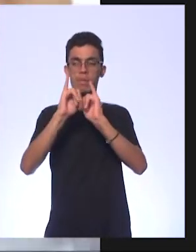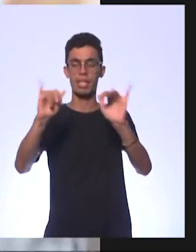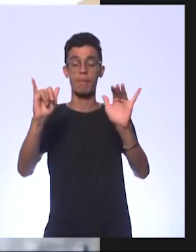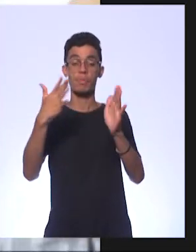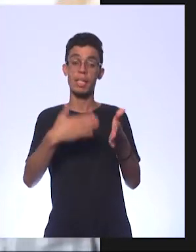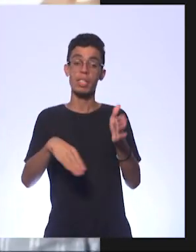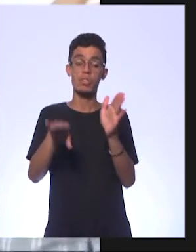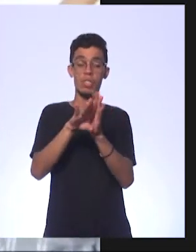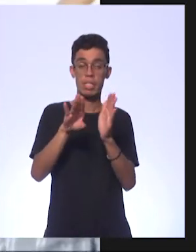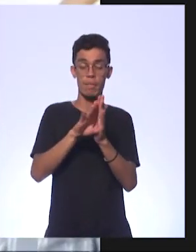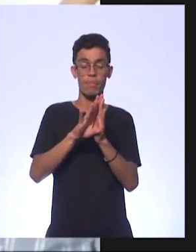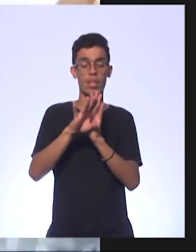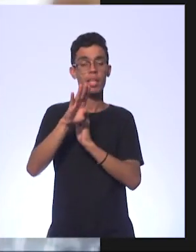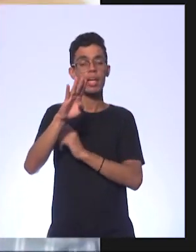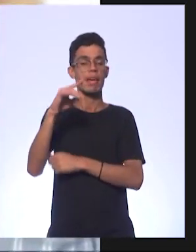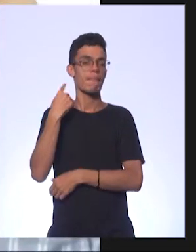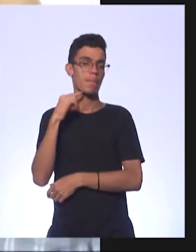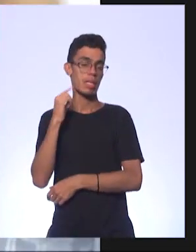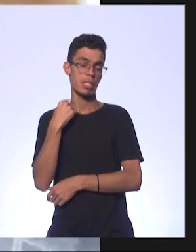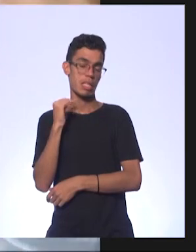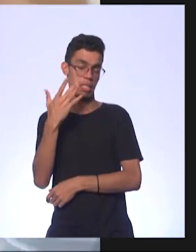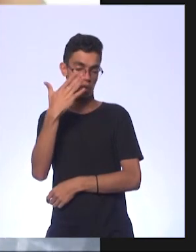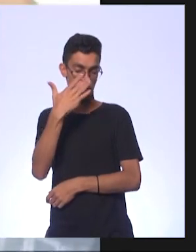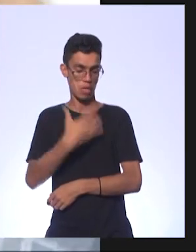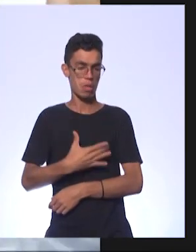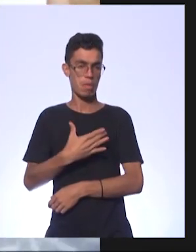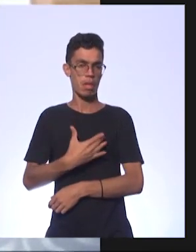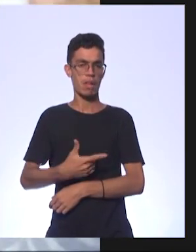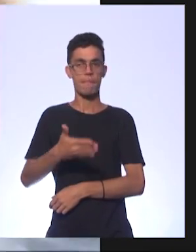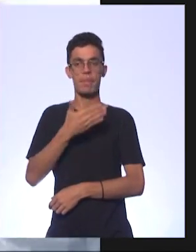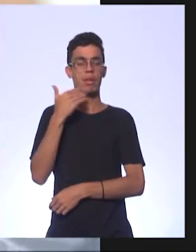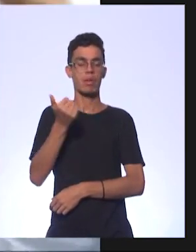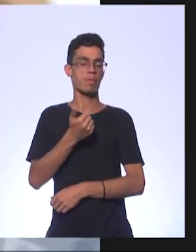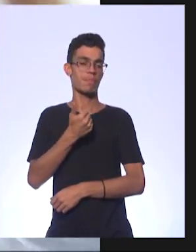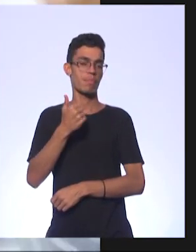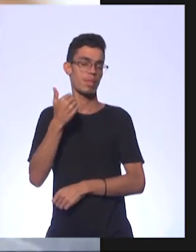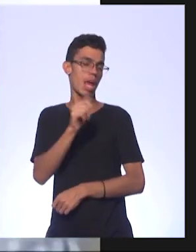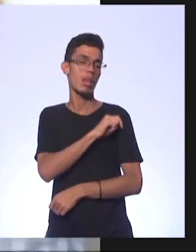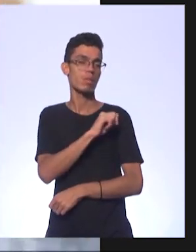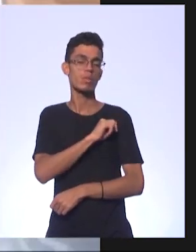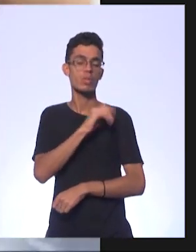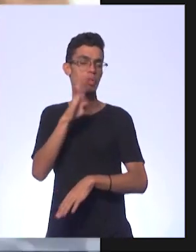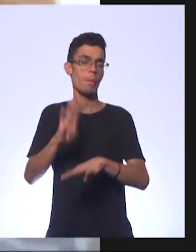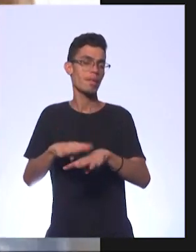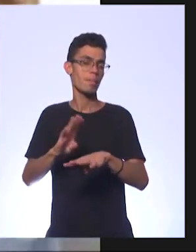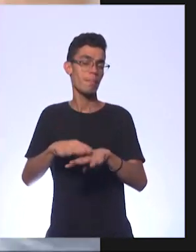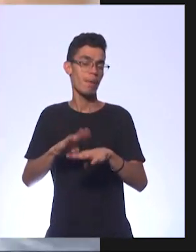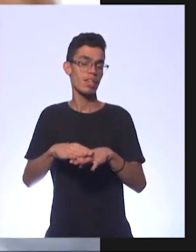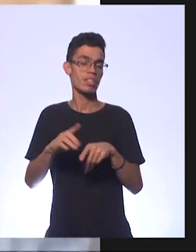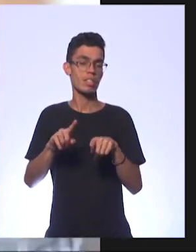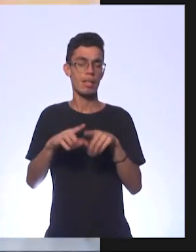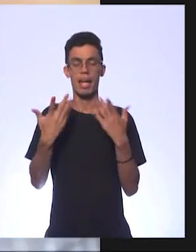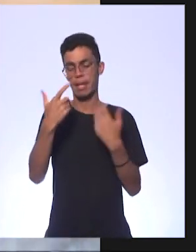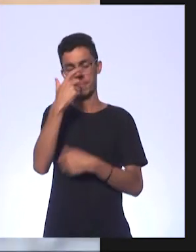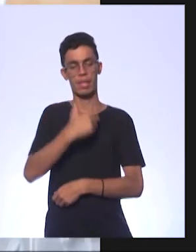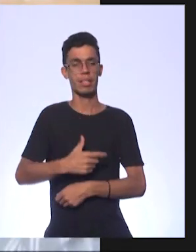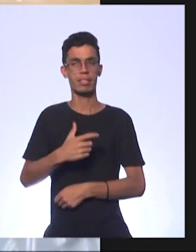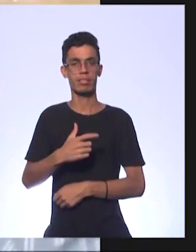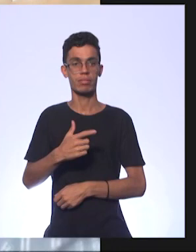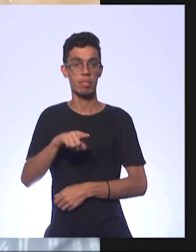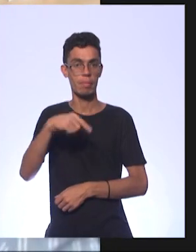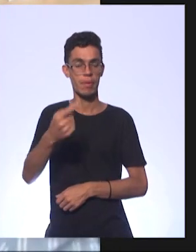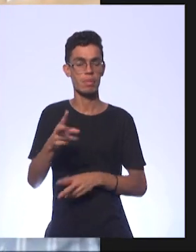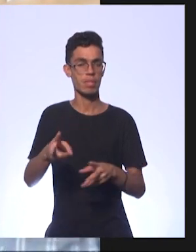de matemática que eu conhecia. Aí eu cheguei em Belo Horizonte, aí eu descobri, não, eu sou um aluno de matemática que não tem nada